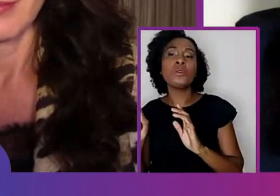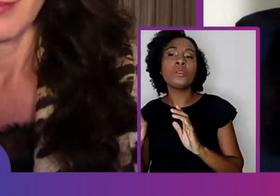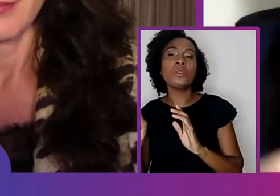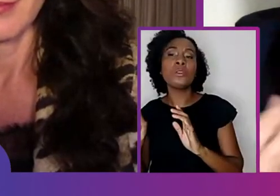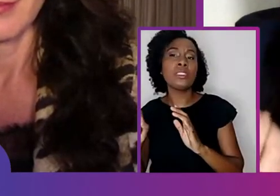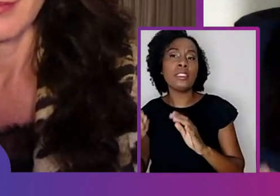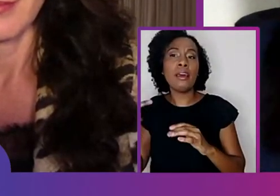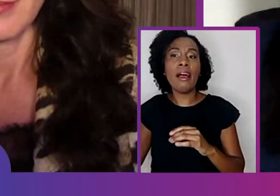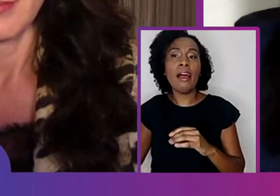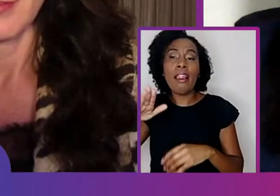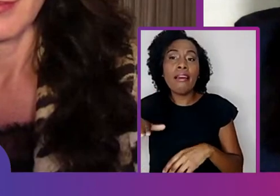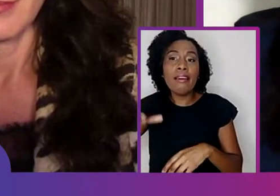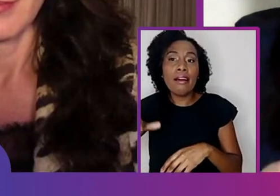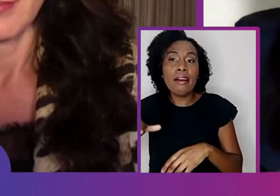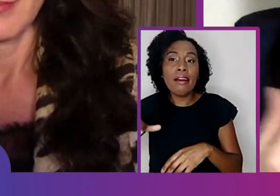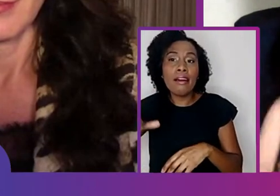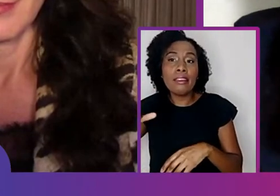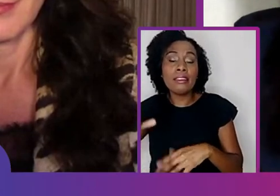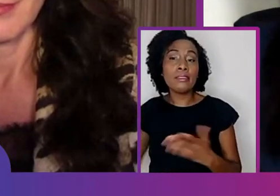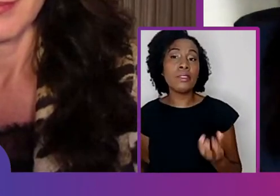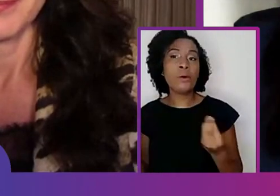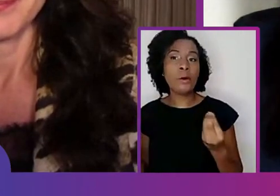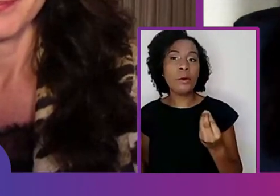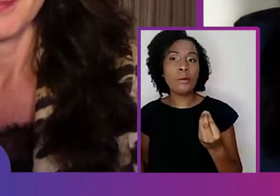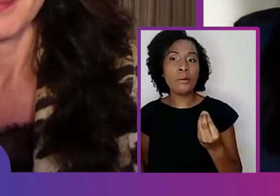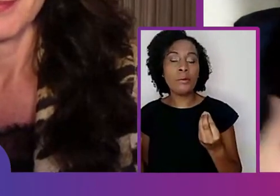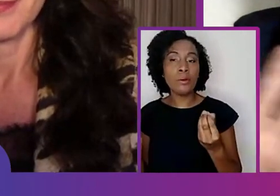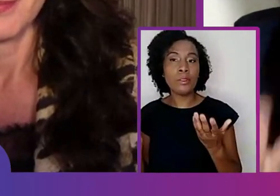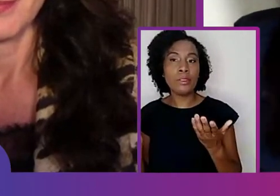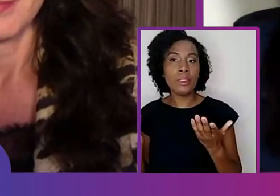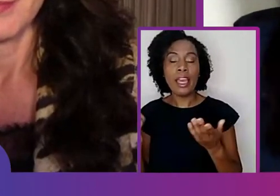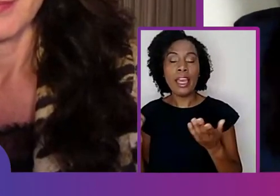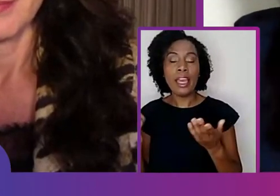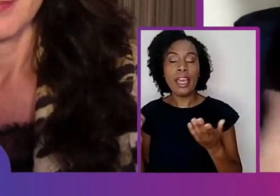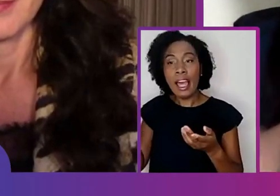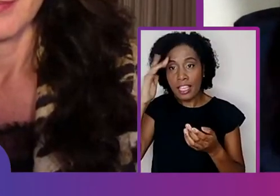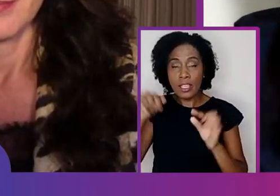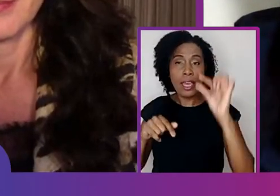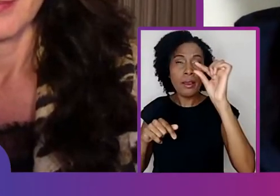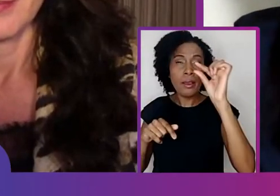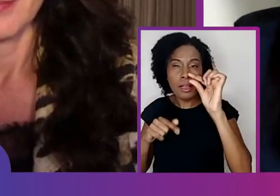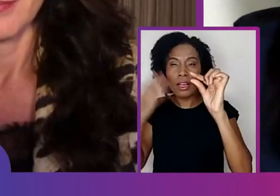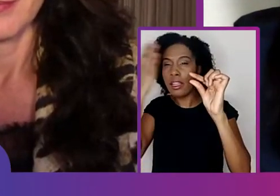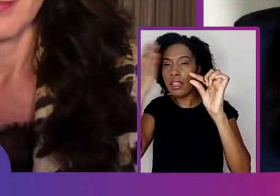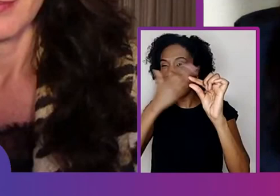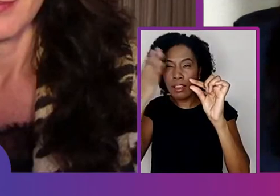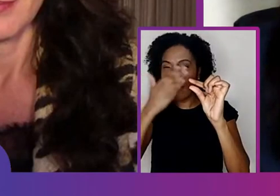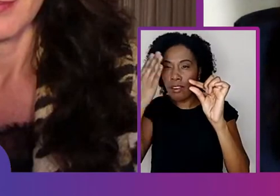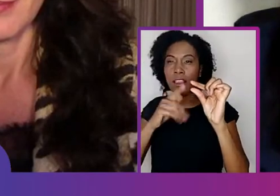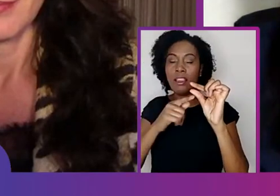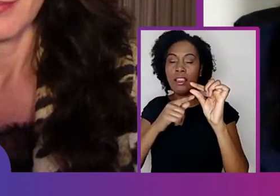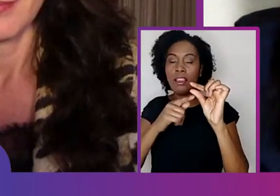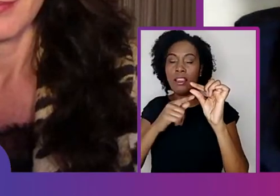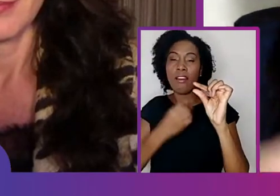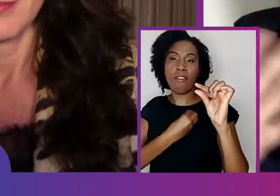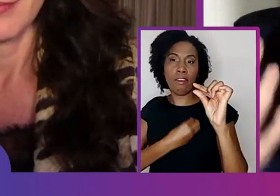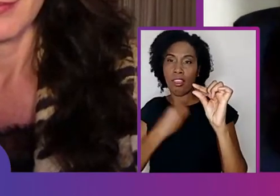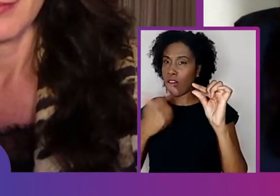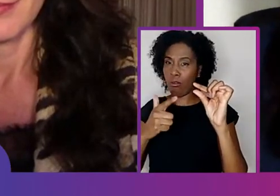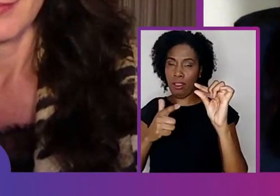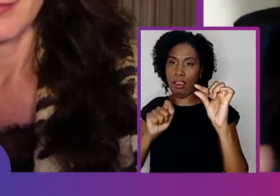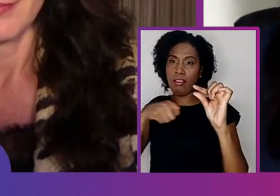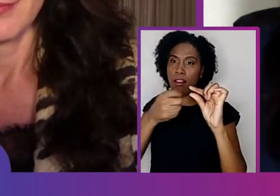coisa microscópica que ninguém pode nem ver e que nem vivo é, né? Porque vírus não é uma forma viva de nada, ele é apenas